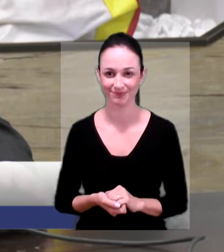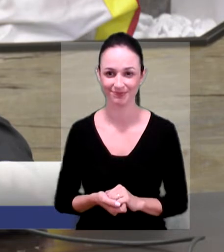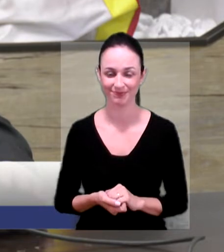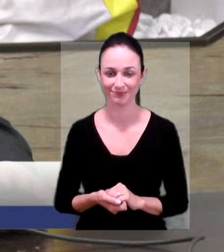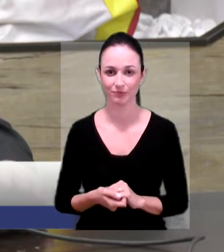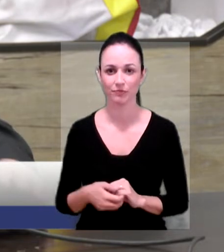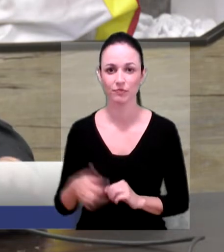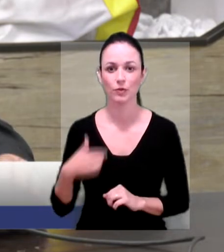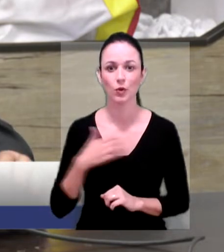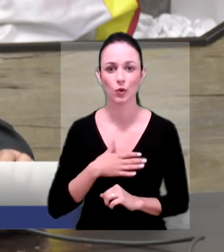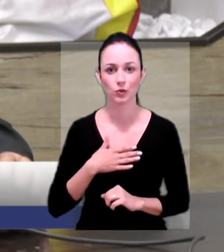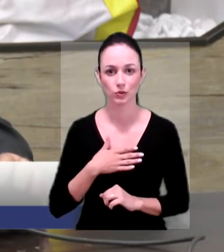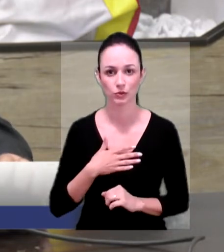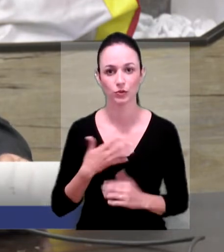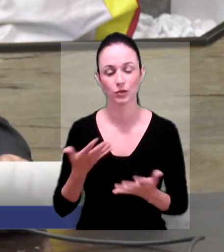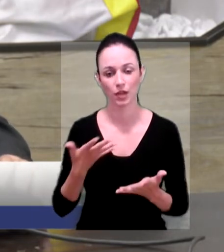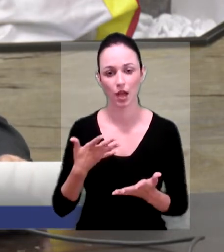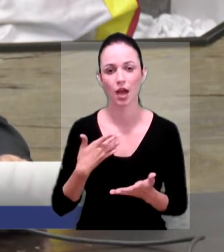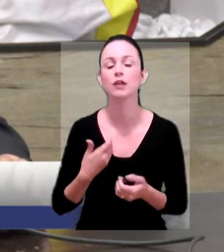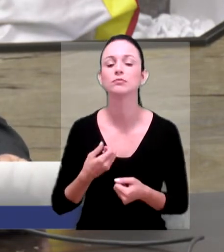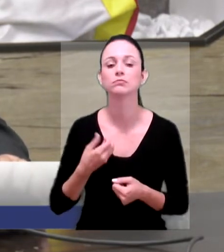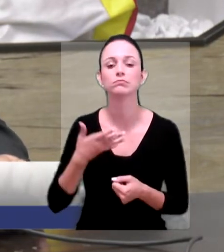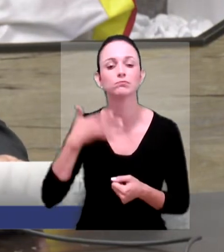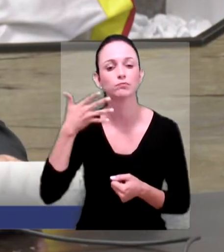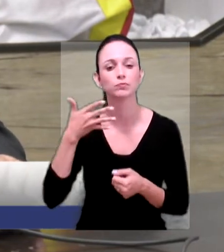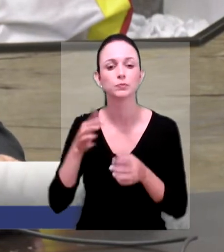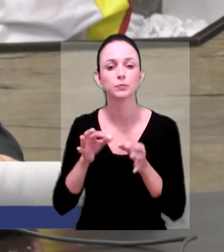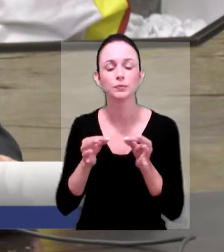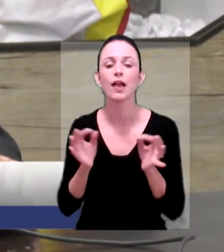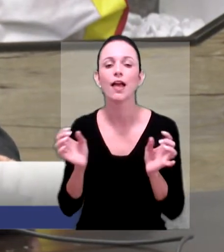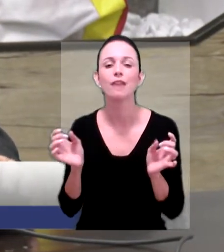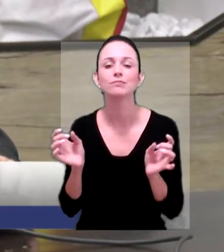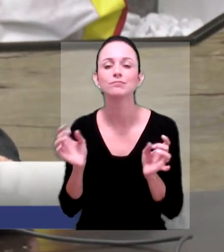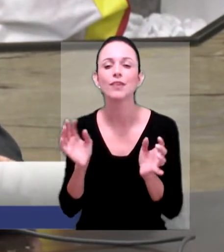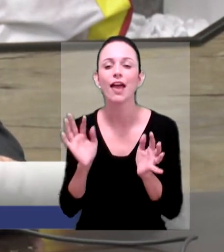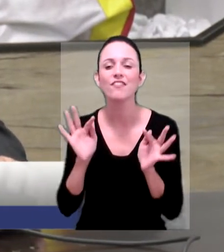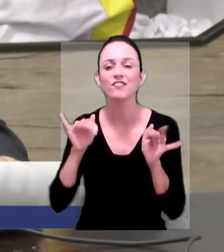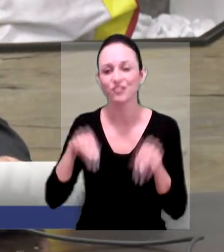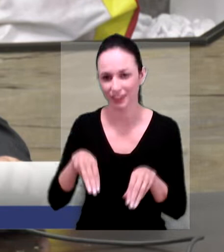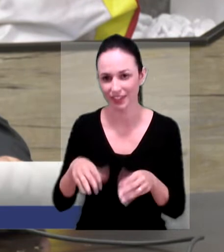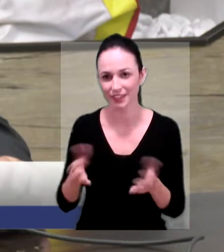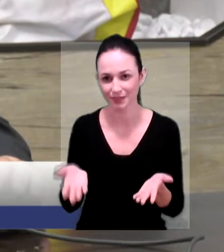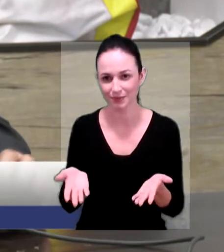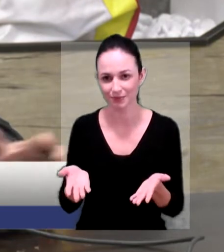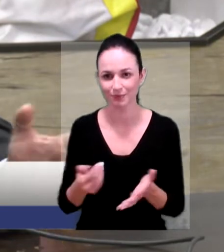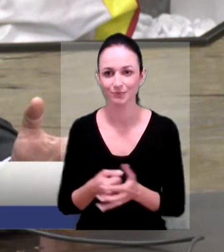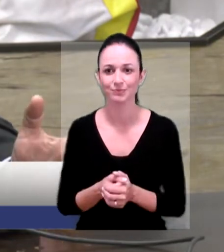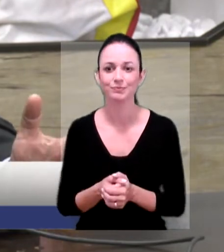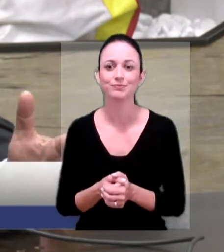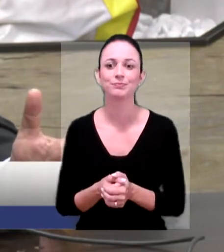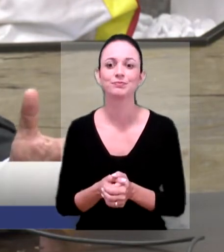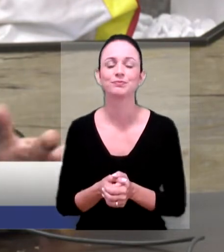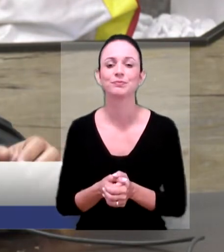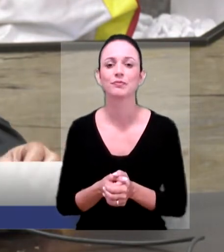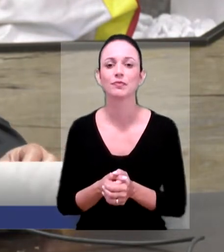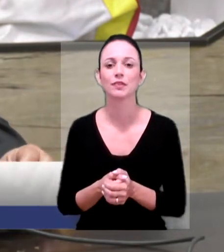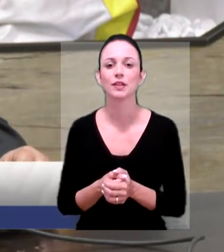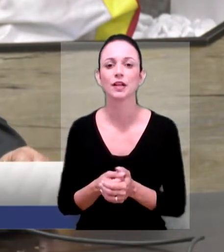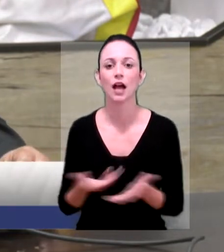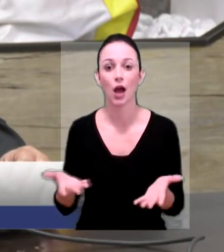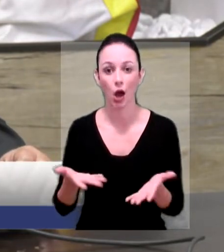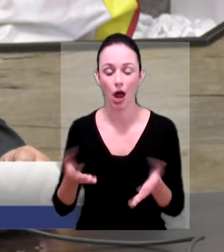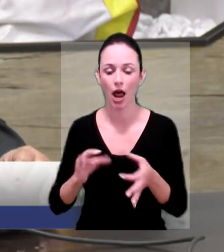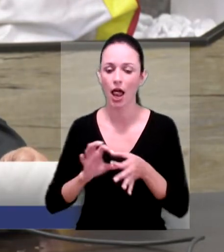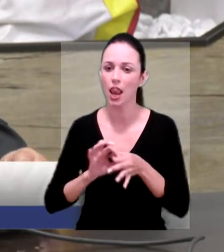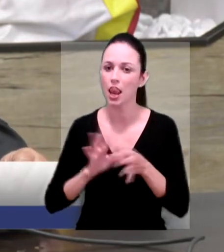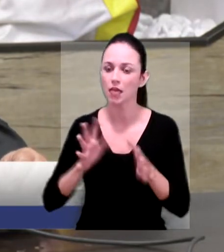minhas considerações finais e agora deixar a palavra aberta para